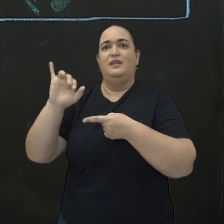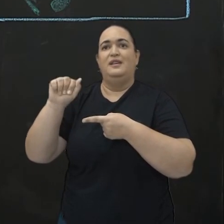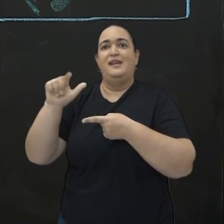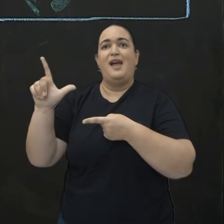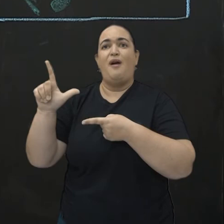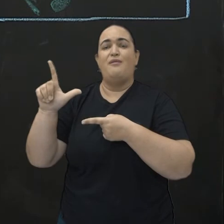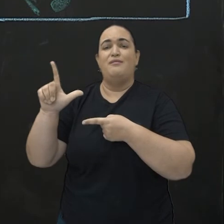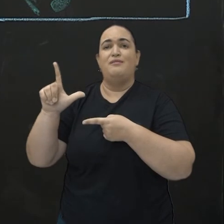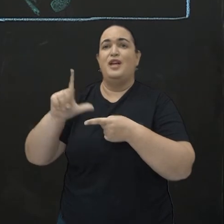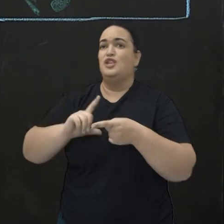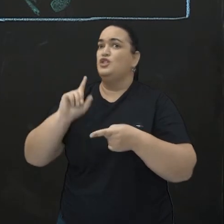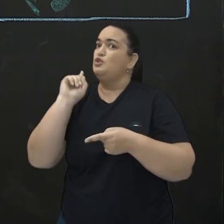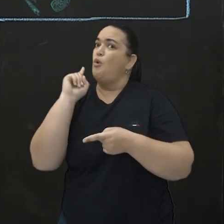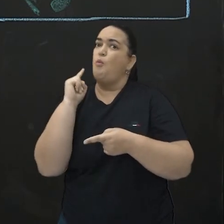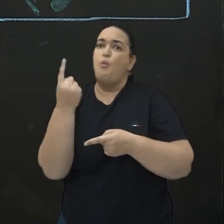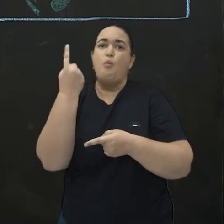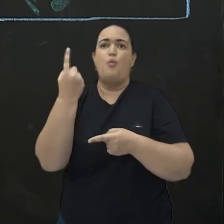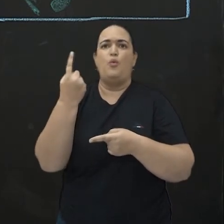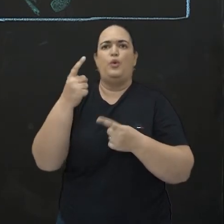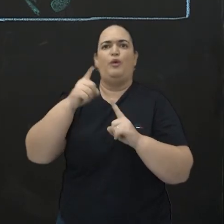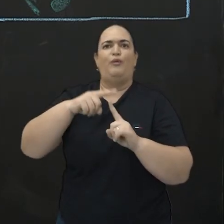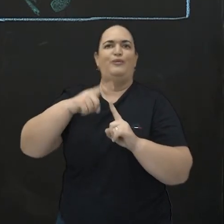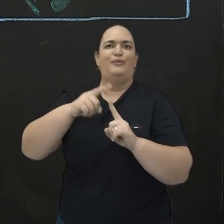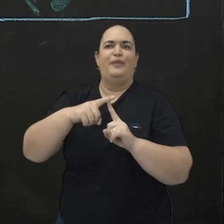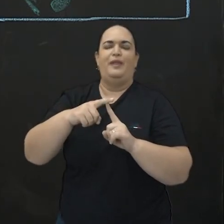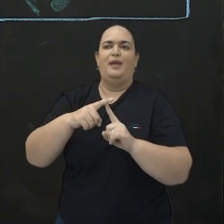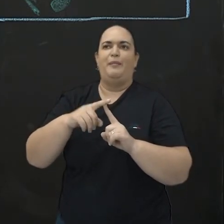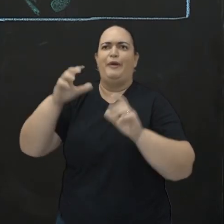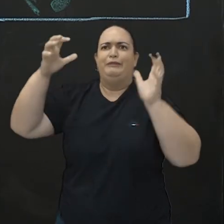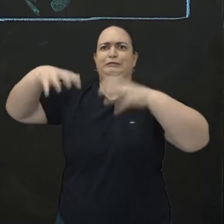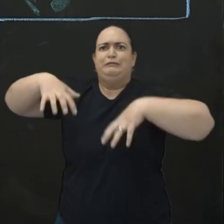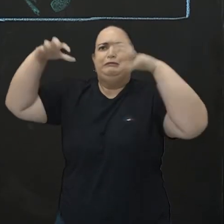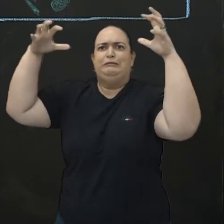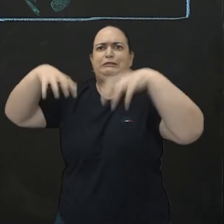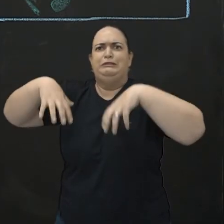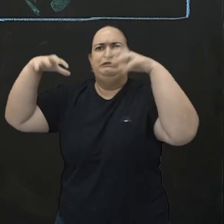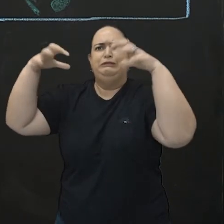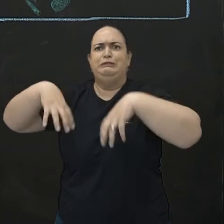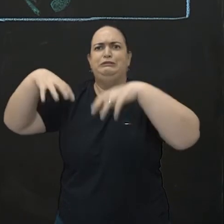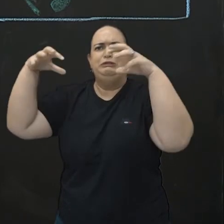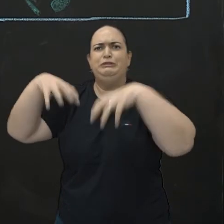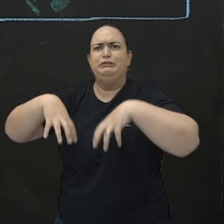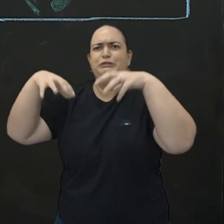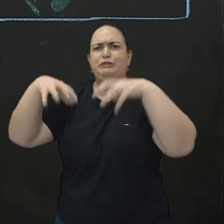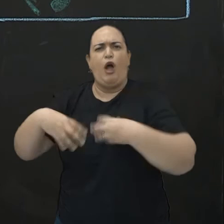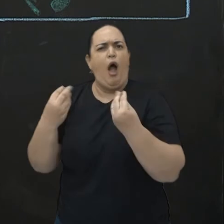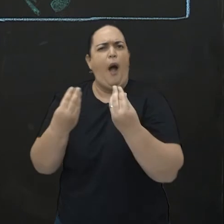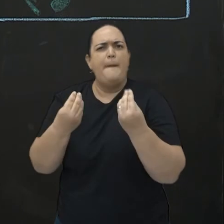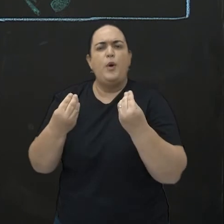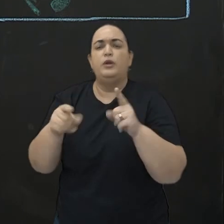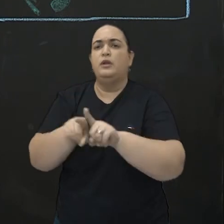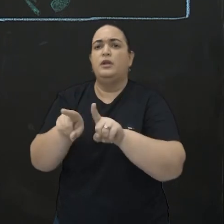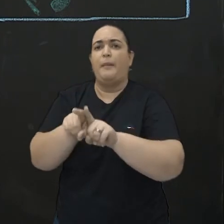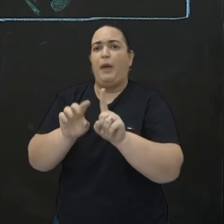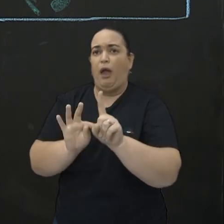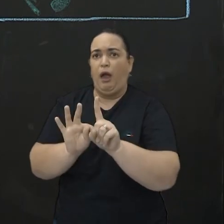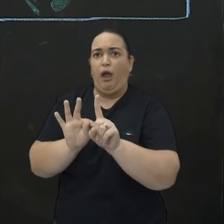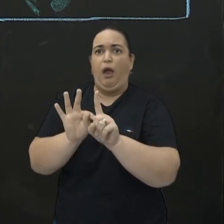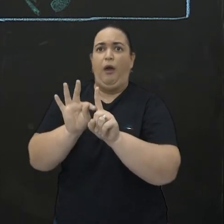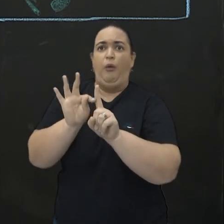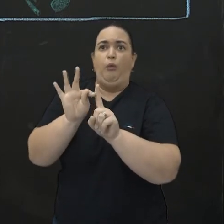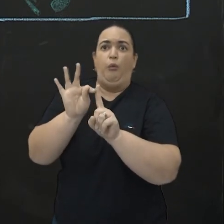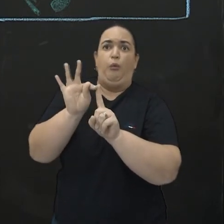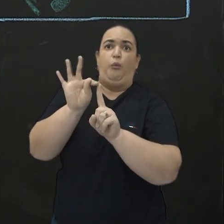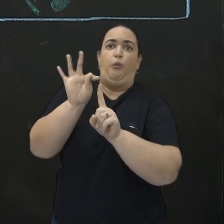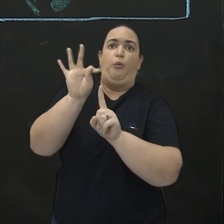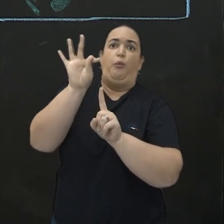definida, chuvas bastante constantes e temperaturas altas o ano todo, e isso confere uma diminuição da